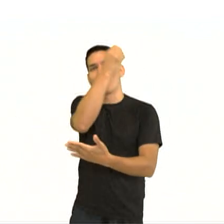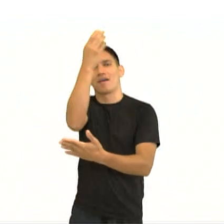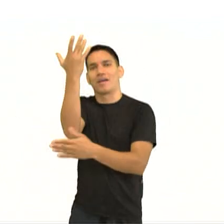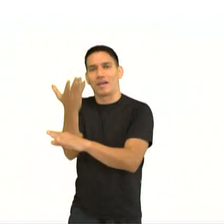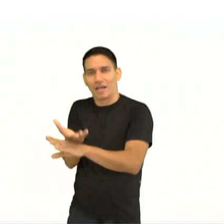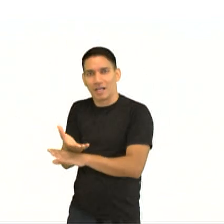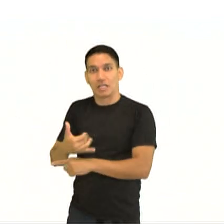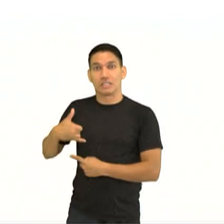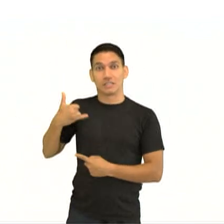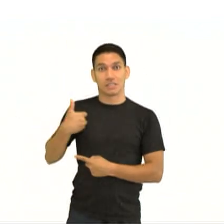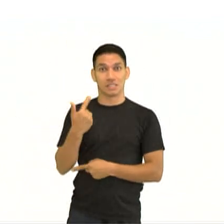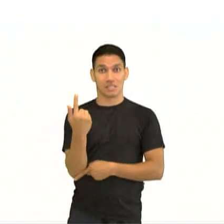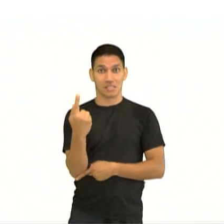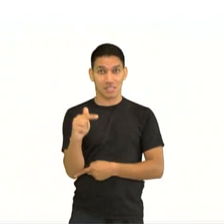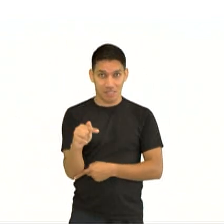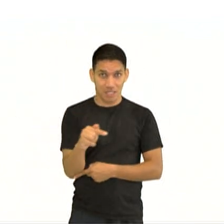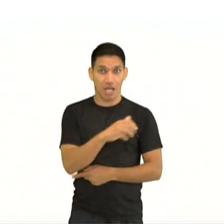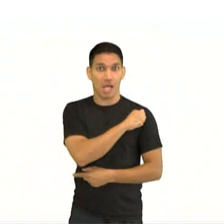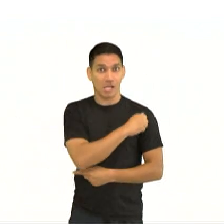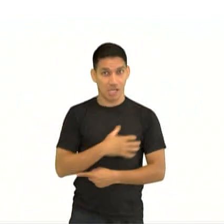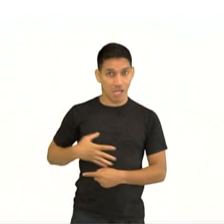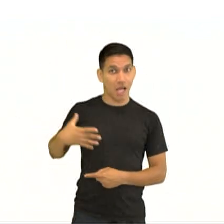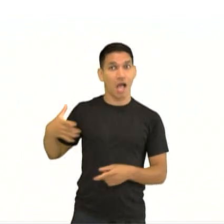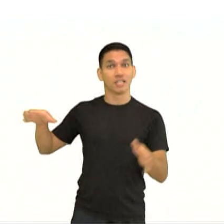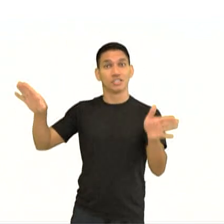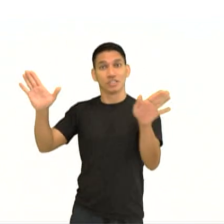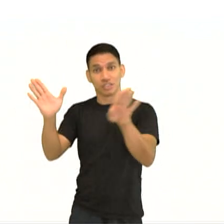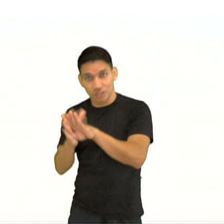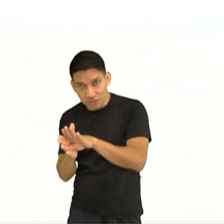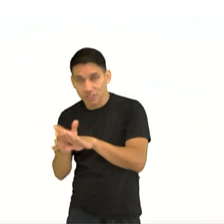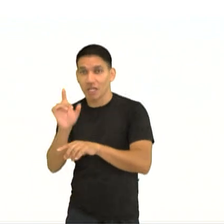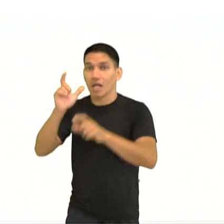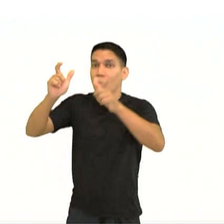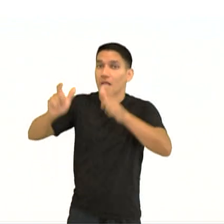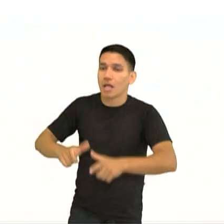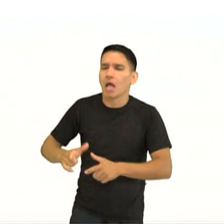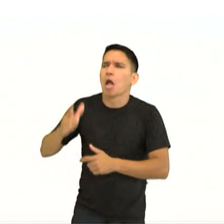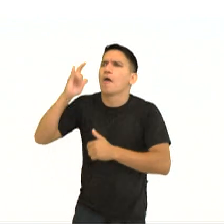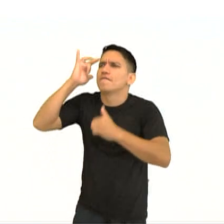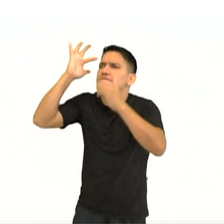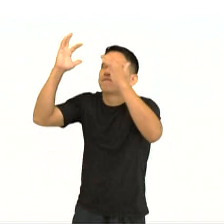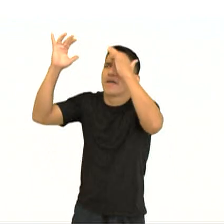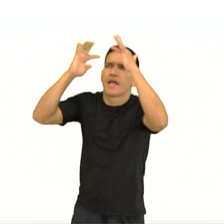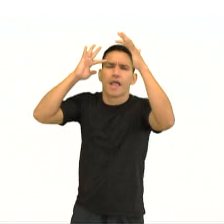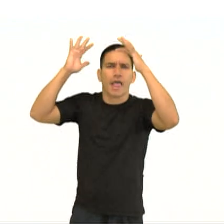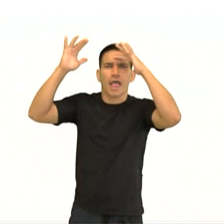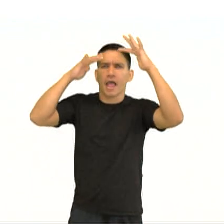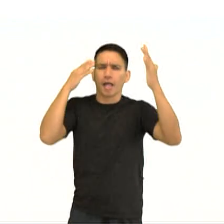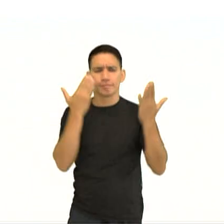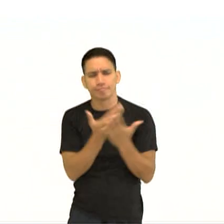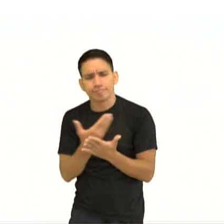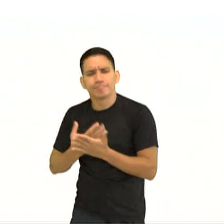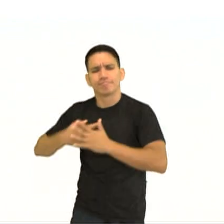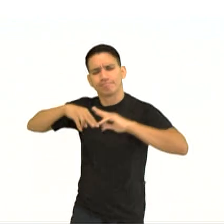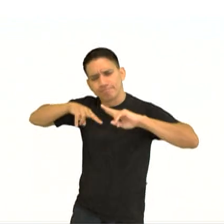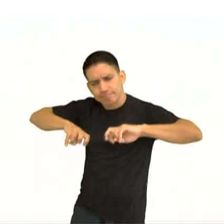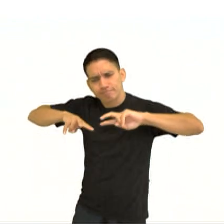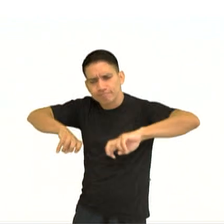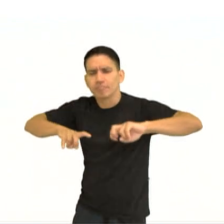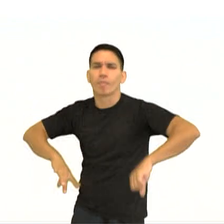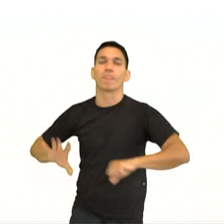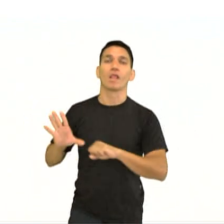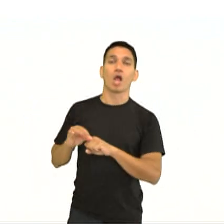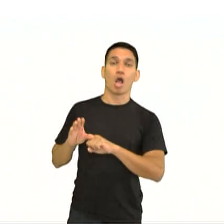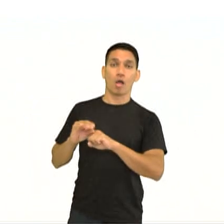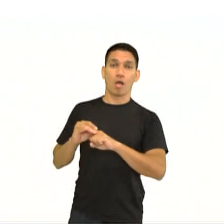17 anos Aristóteles faz para se dedicar à filosofia, para se dedicar ao